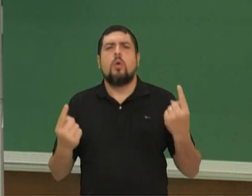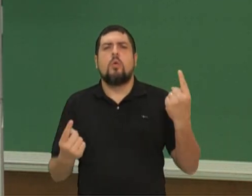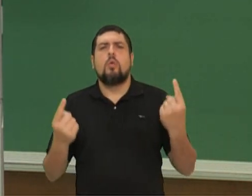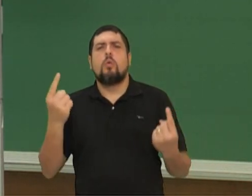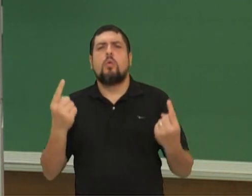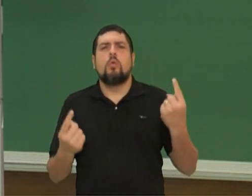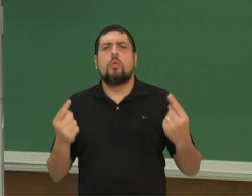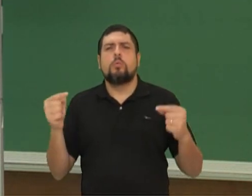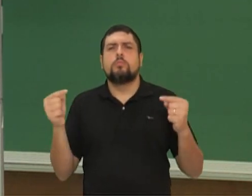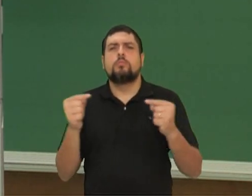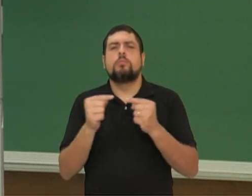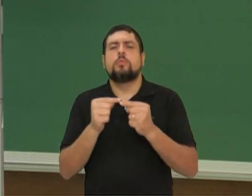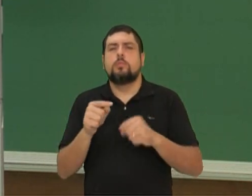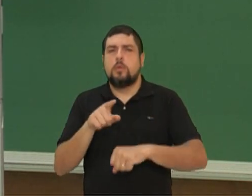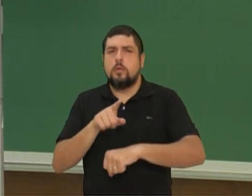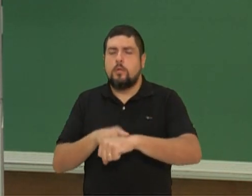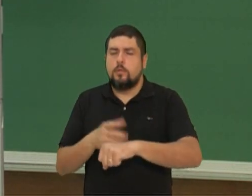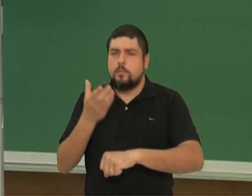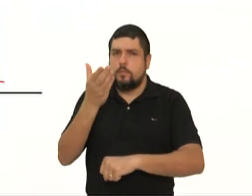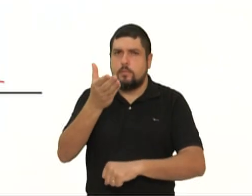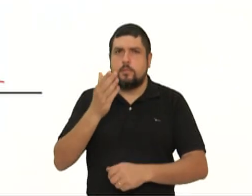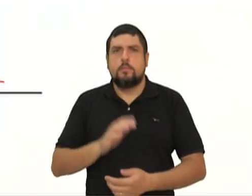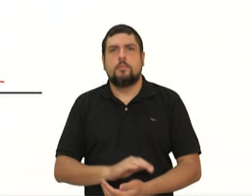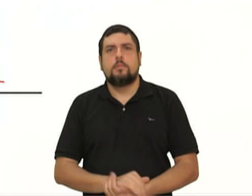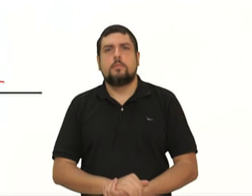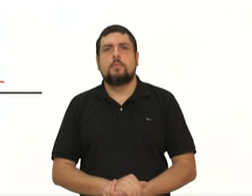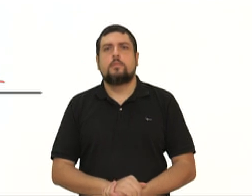função? Um tempinho para você responder.